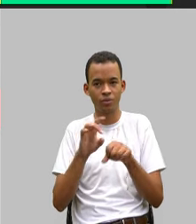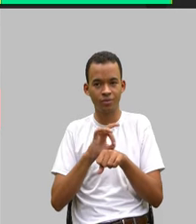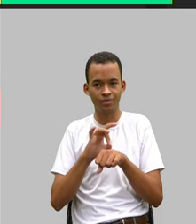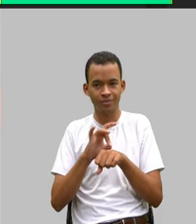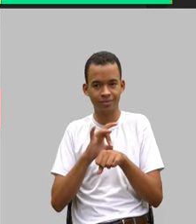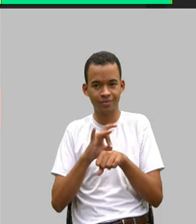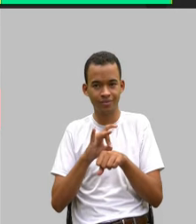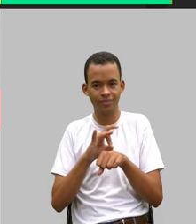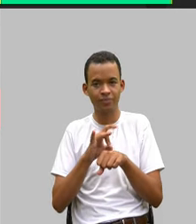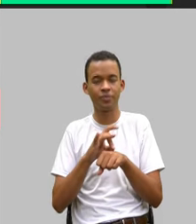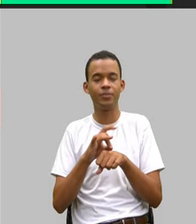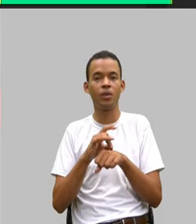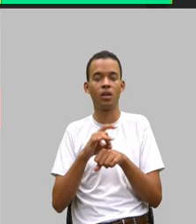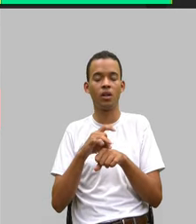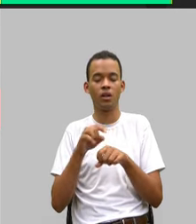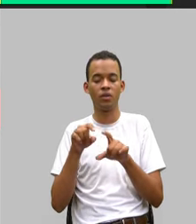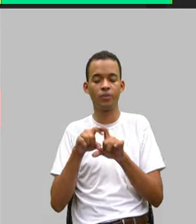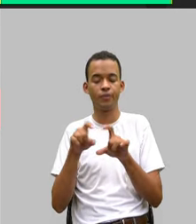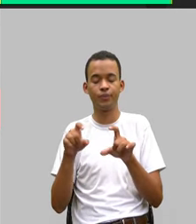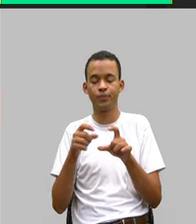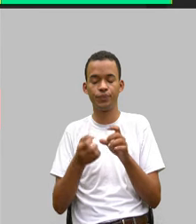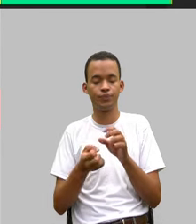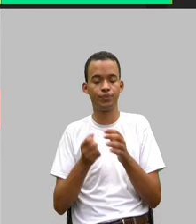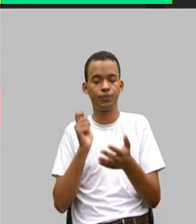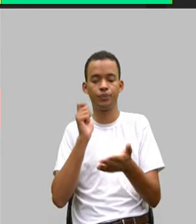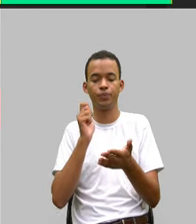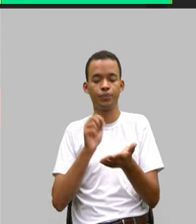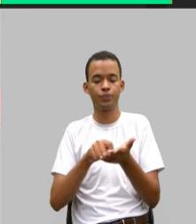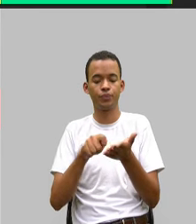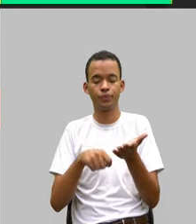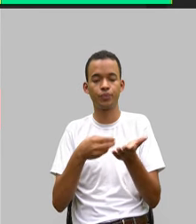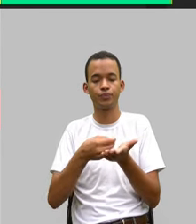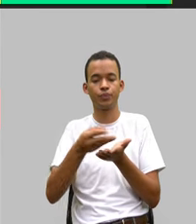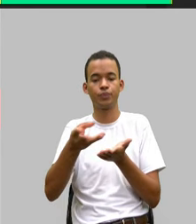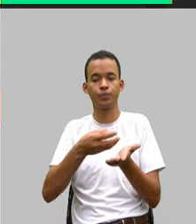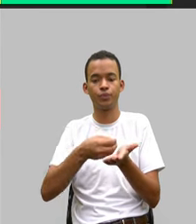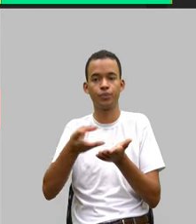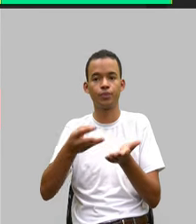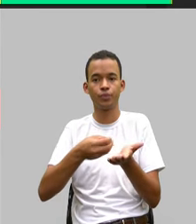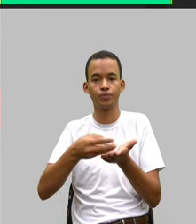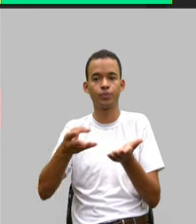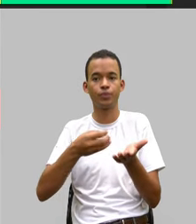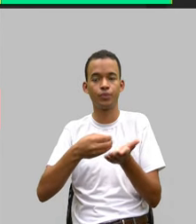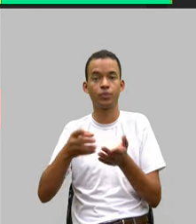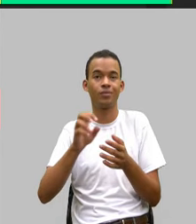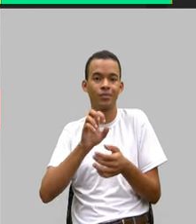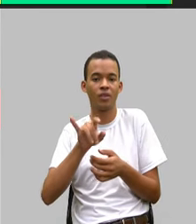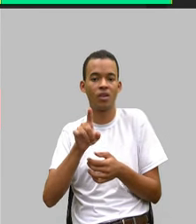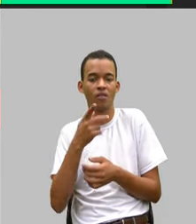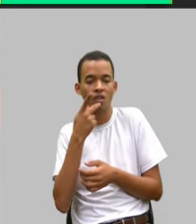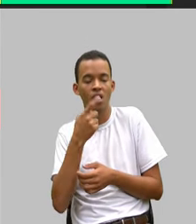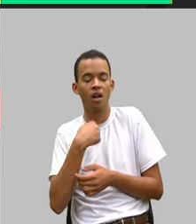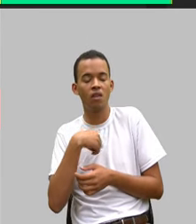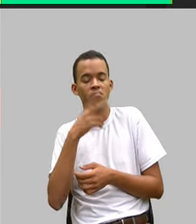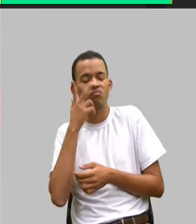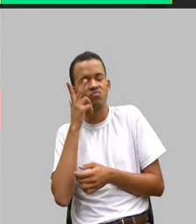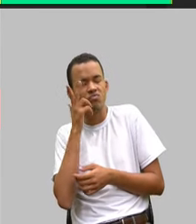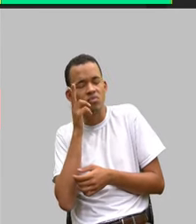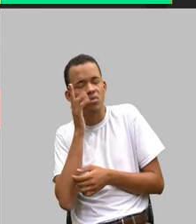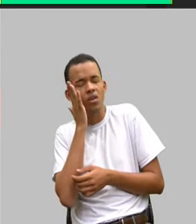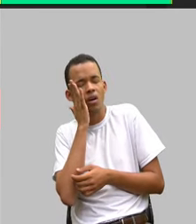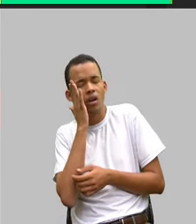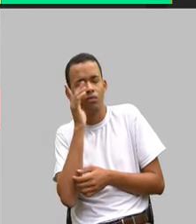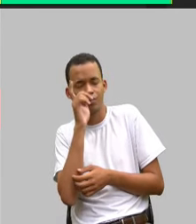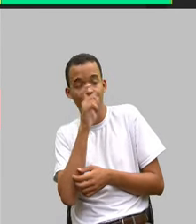quadros de insônia eh então é uma renovação indiscriminada que a gente vive hoje e se a gente vai